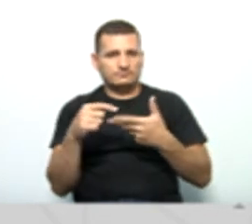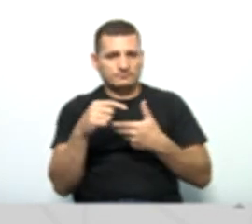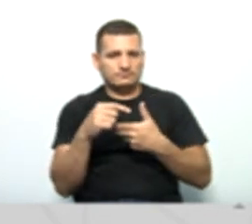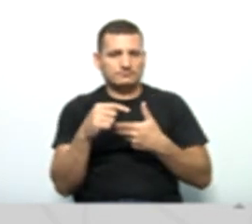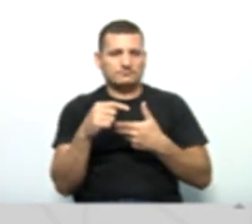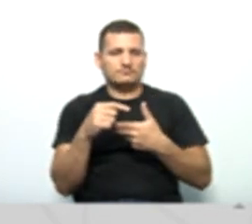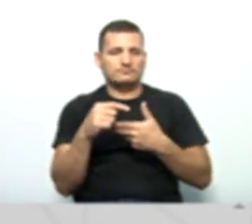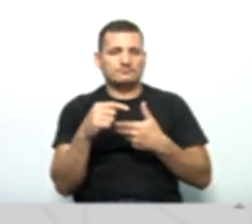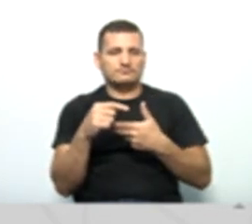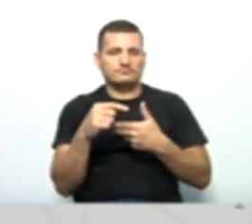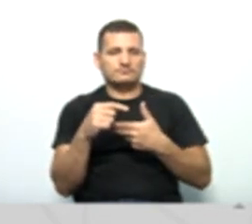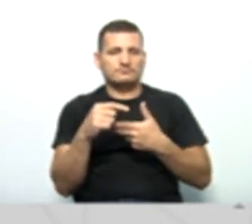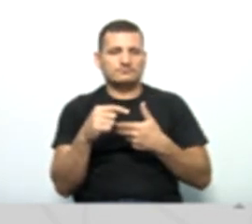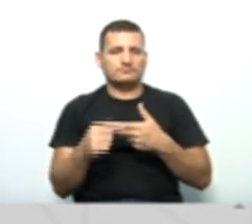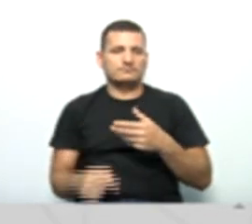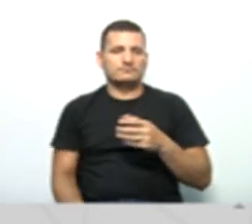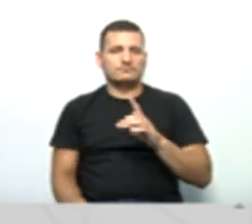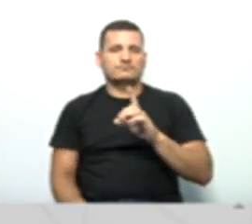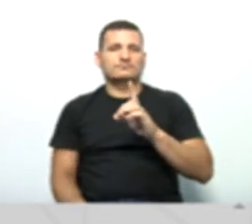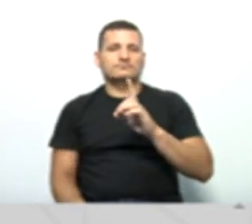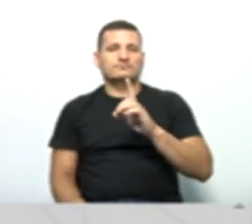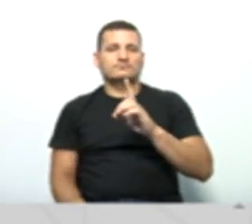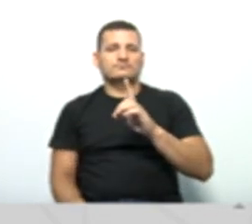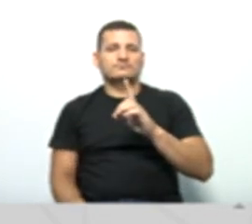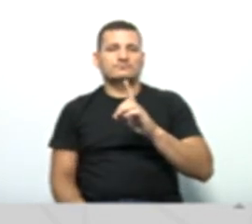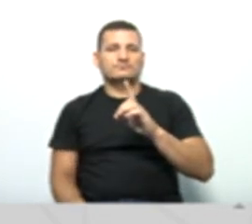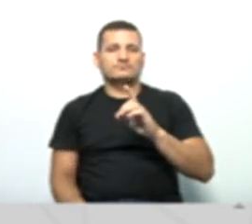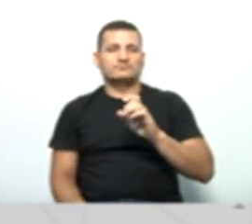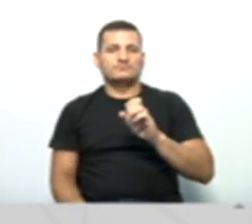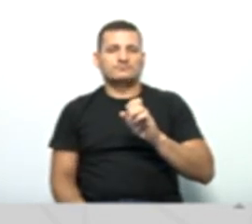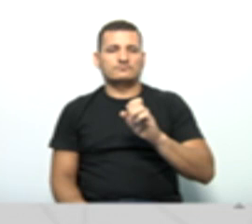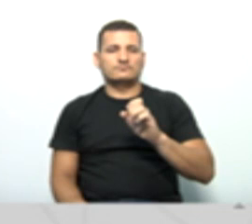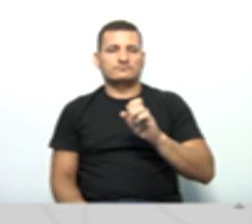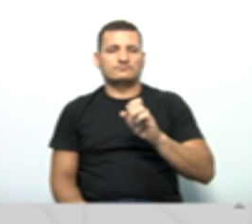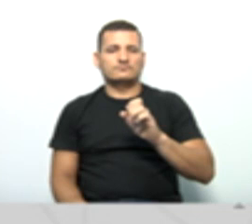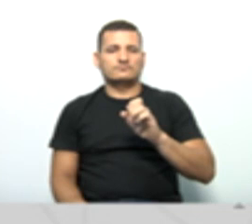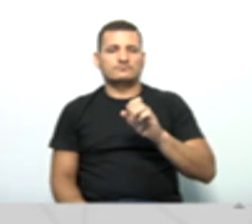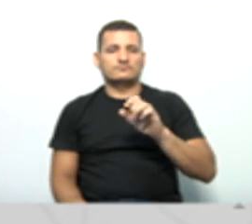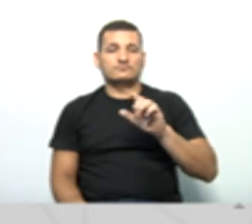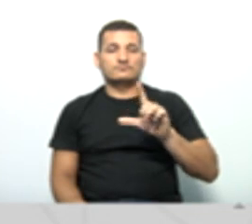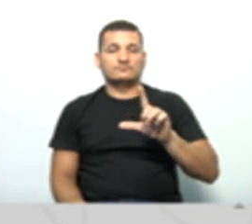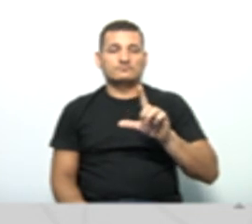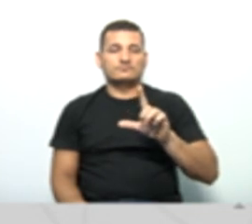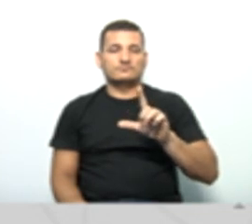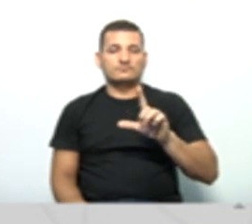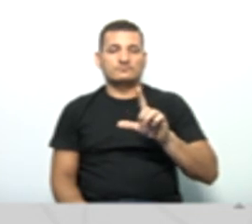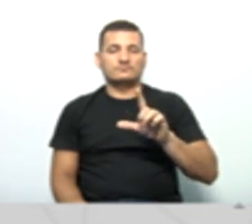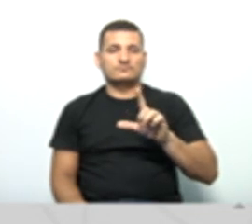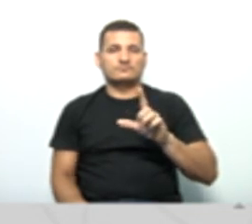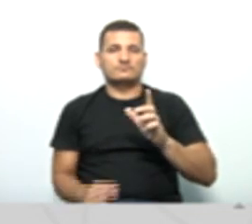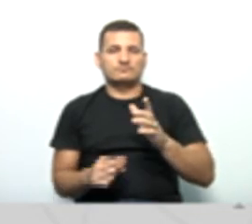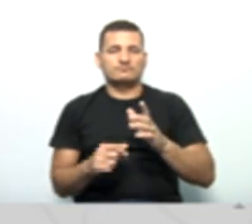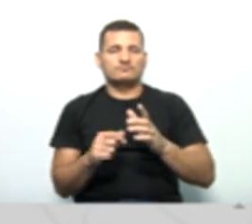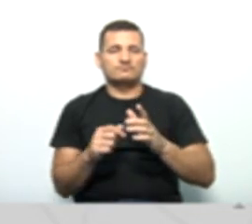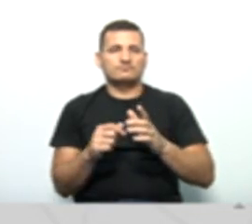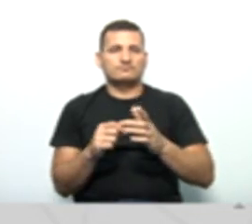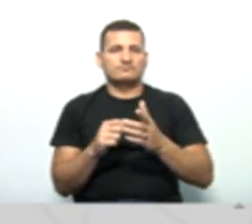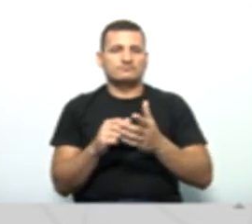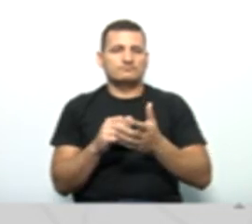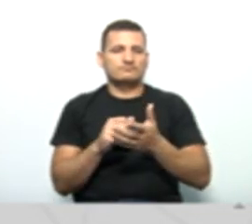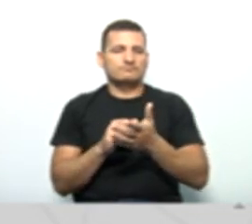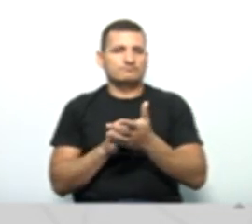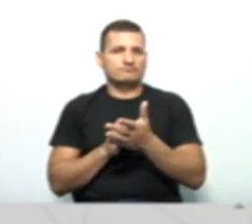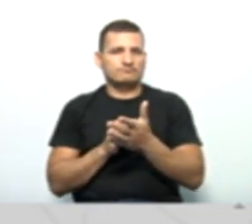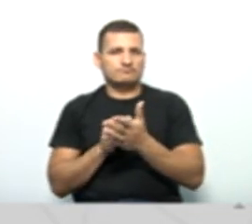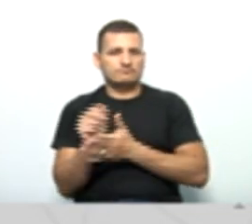caractere. O 10, ele vai excluir, né? Fazer uma exclusão. Então, observe que o len ele conta, o